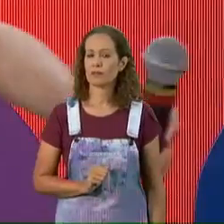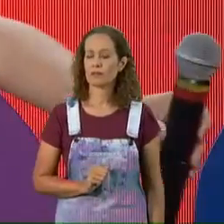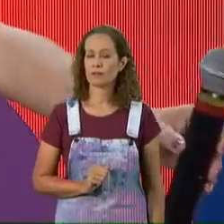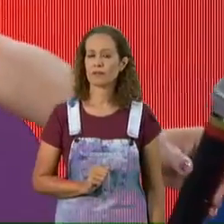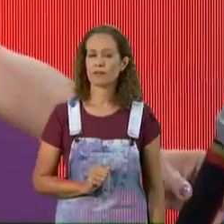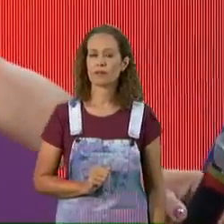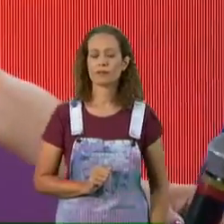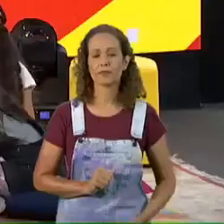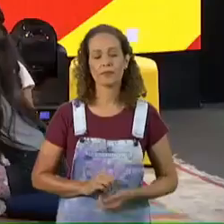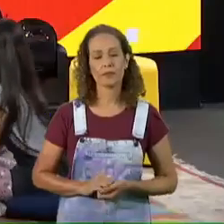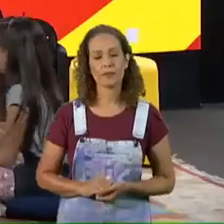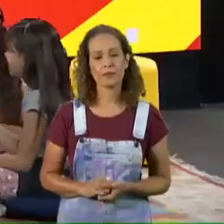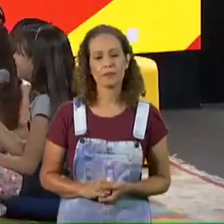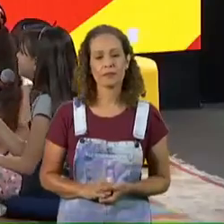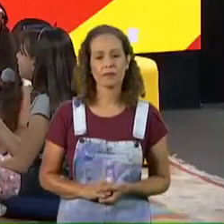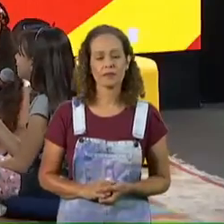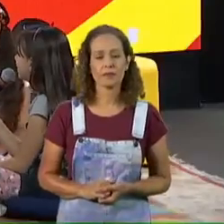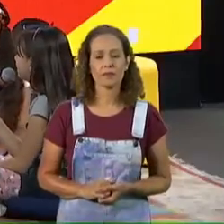Toma. A